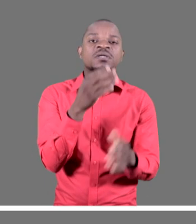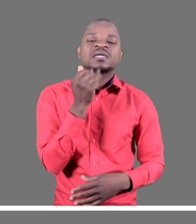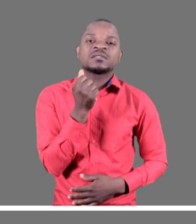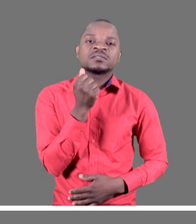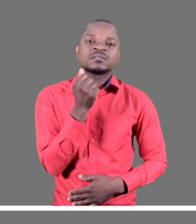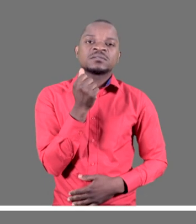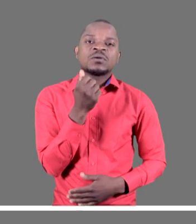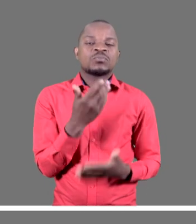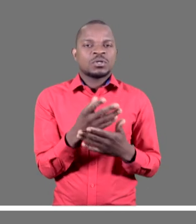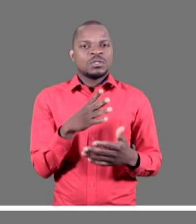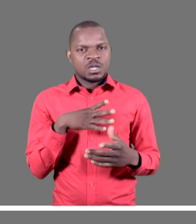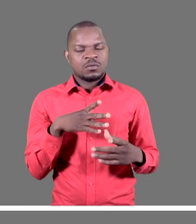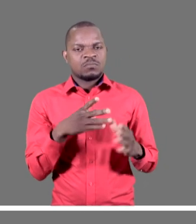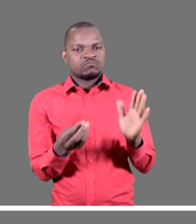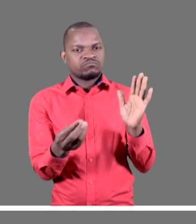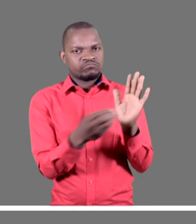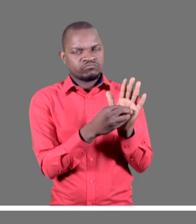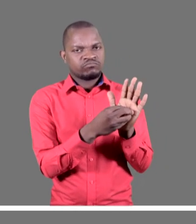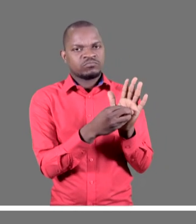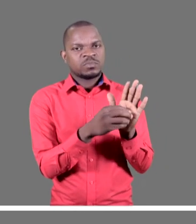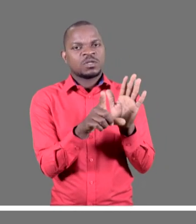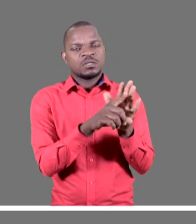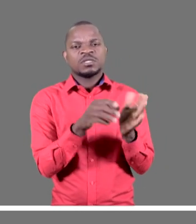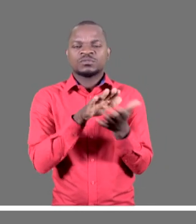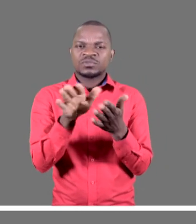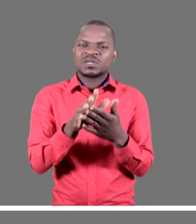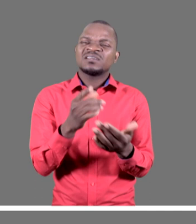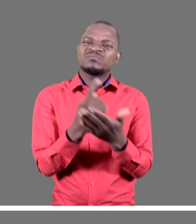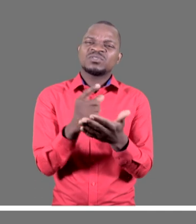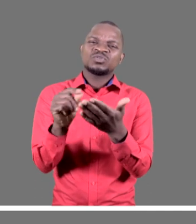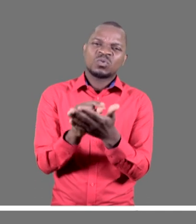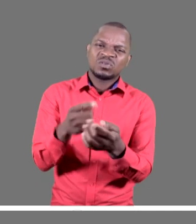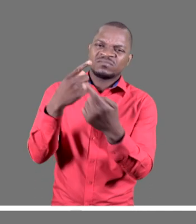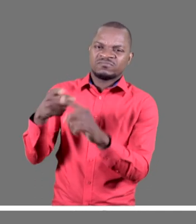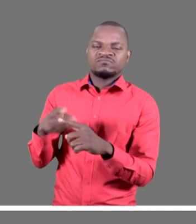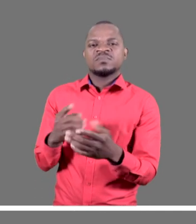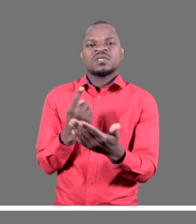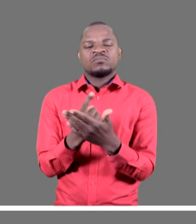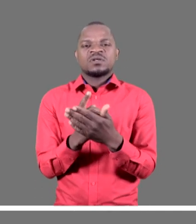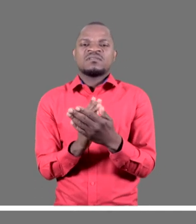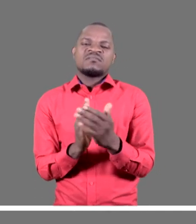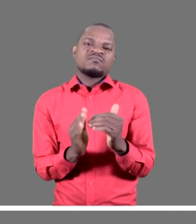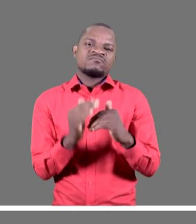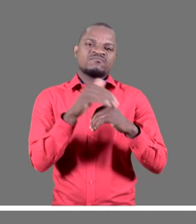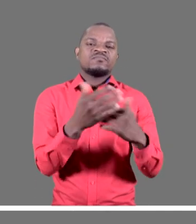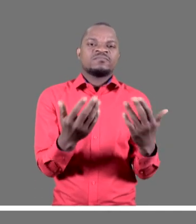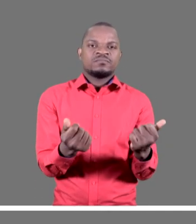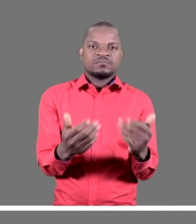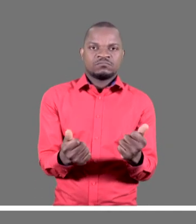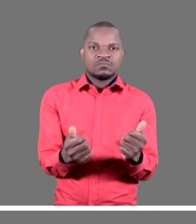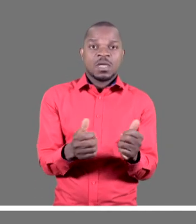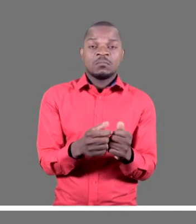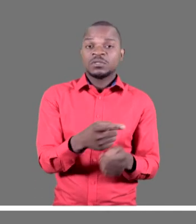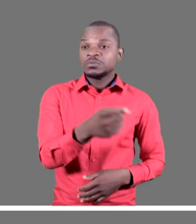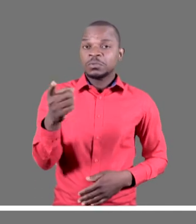existe a acessibilidade dos edifícios, seja onde for as escolas, mas não são acessíveis. Tem que haver punição para essas